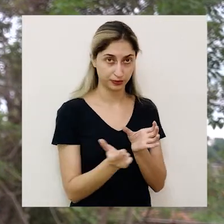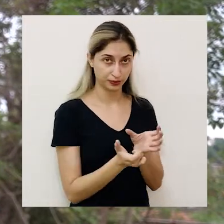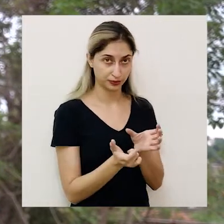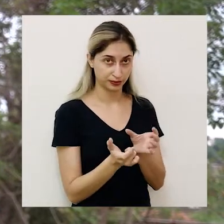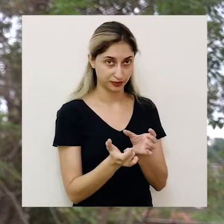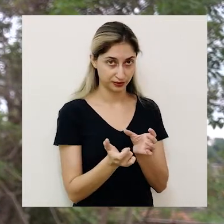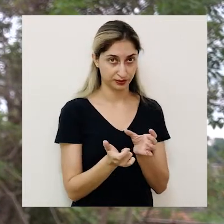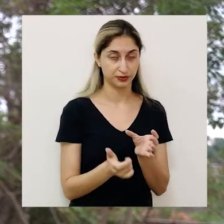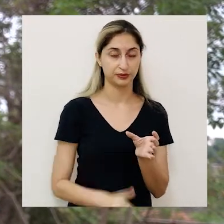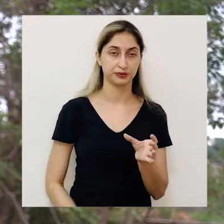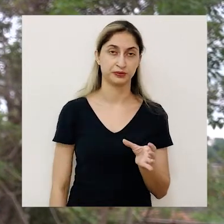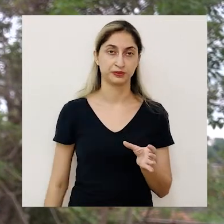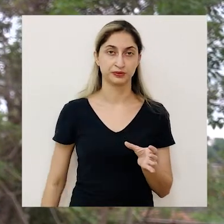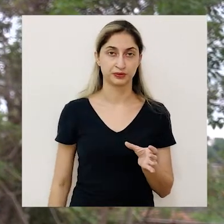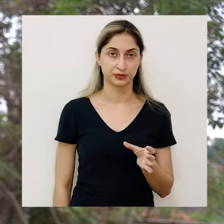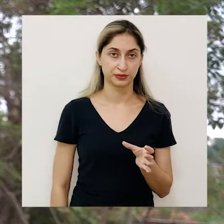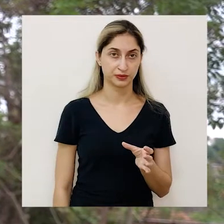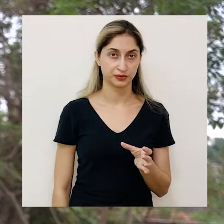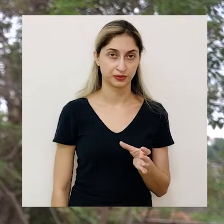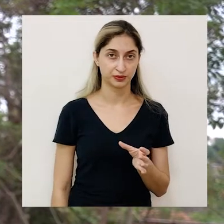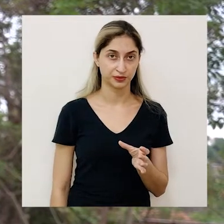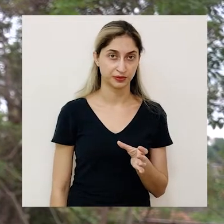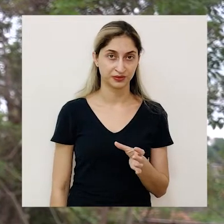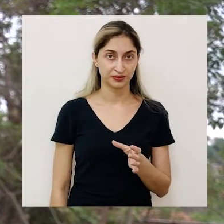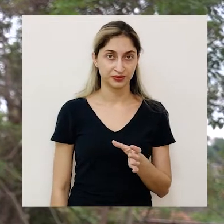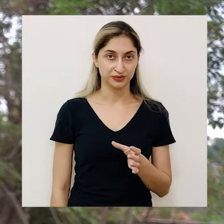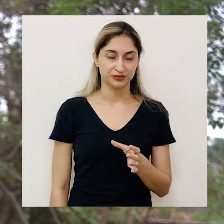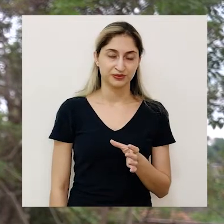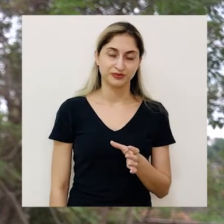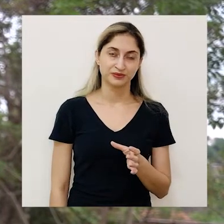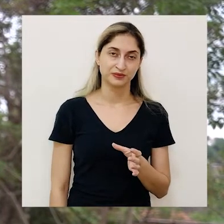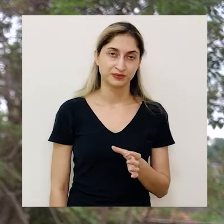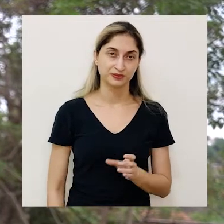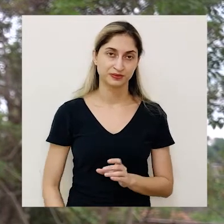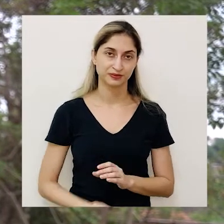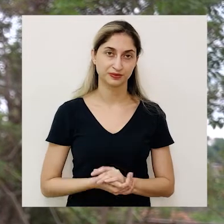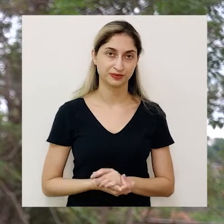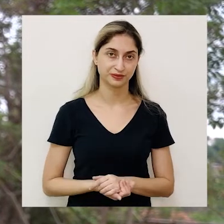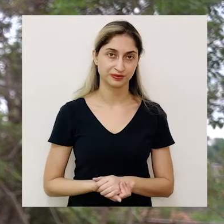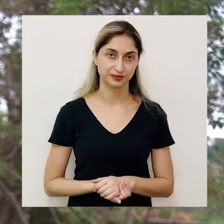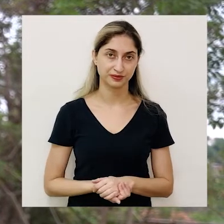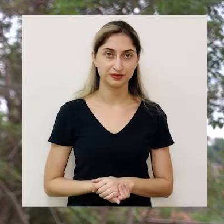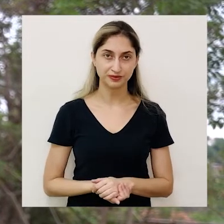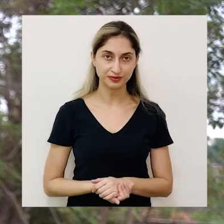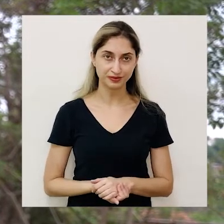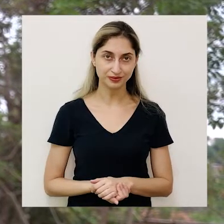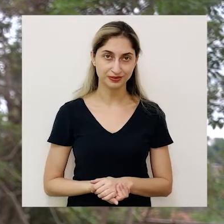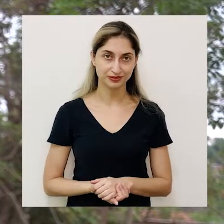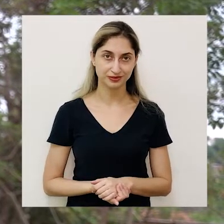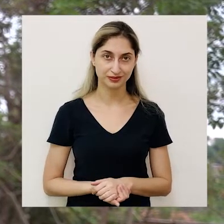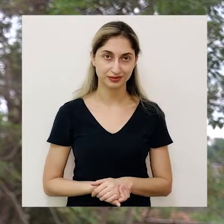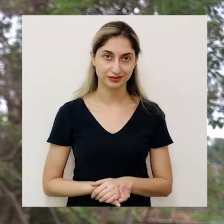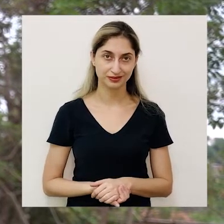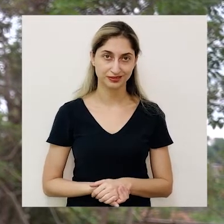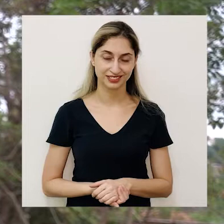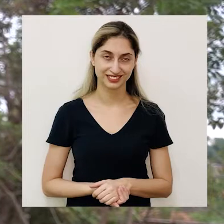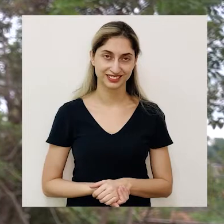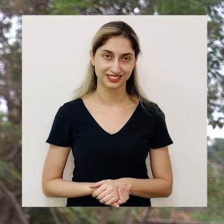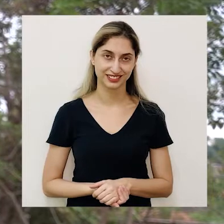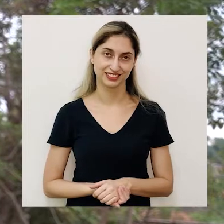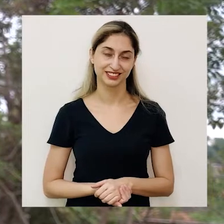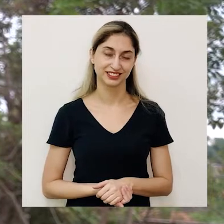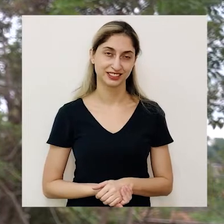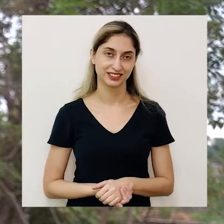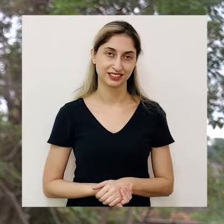palavra, vai colocar aqui no vidro, vai colar aqui no vidro. Isso. Vai